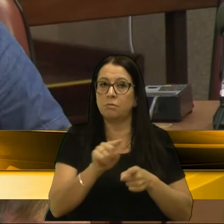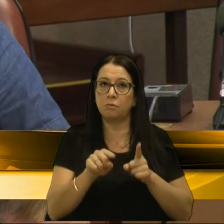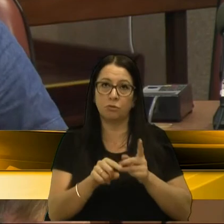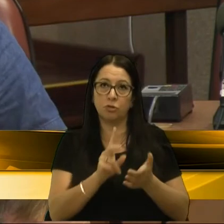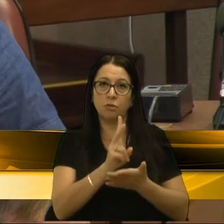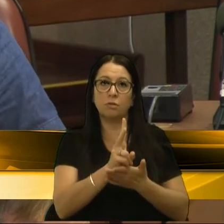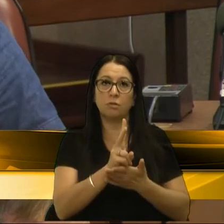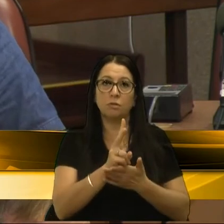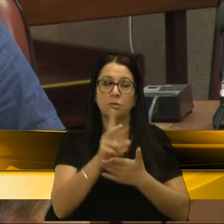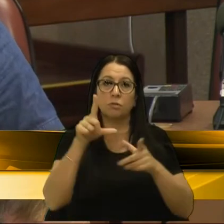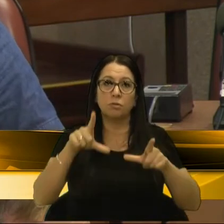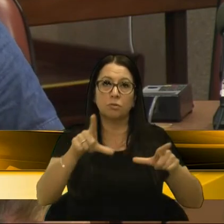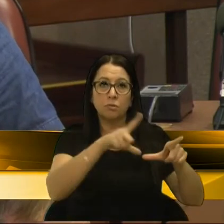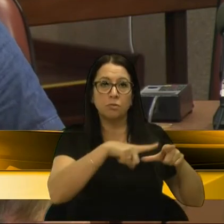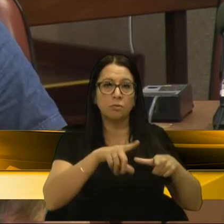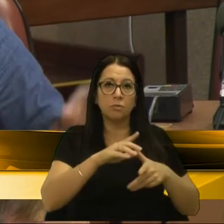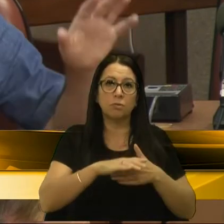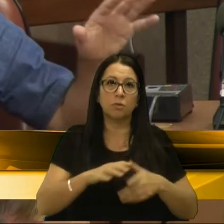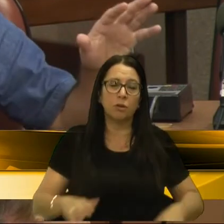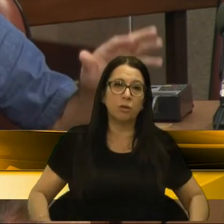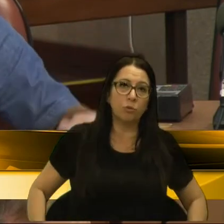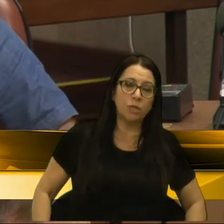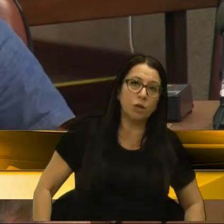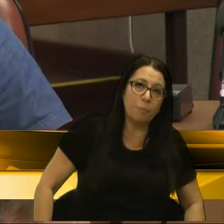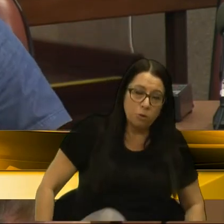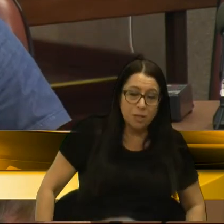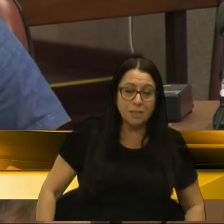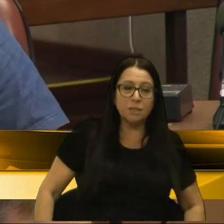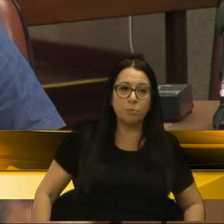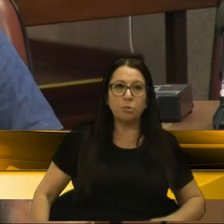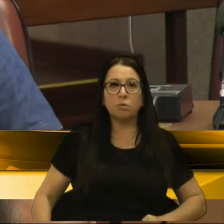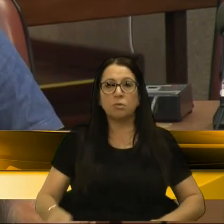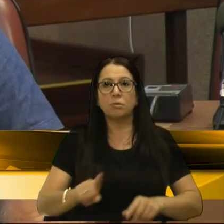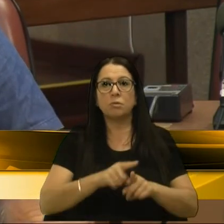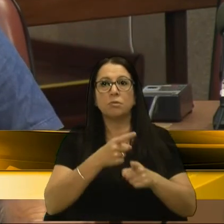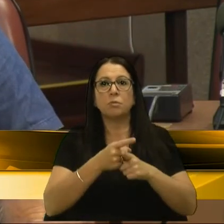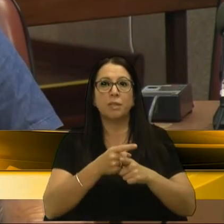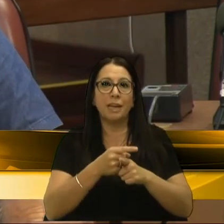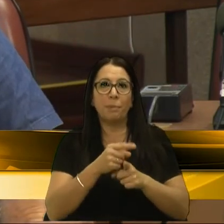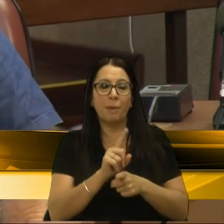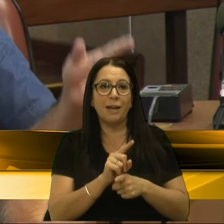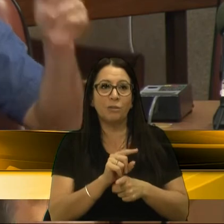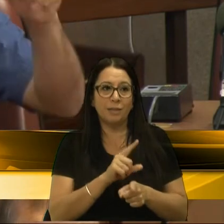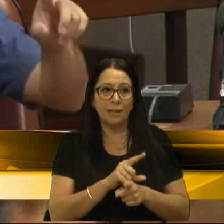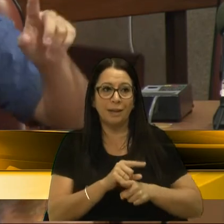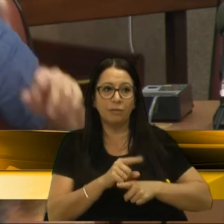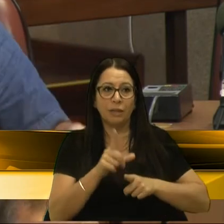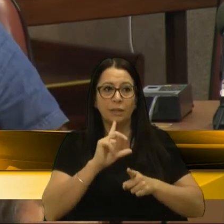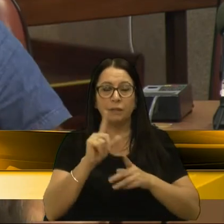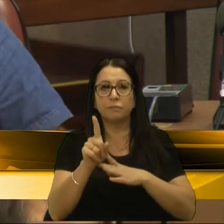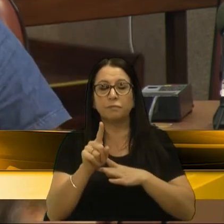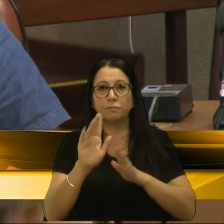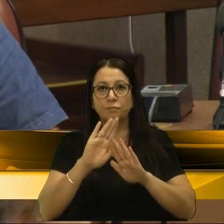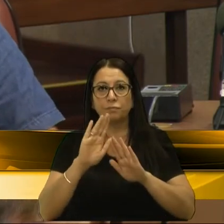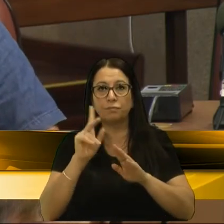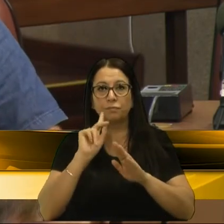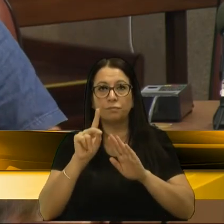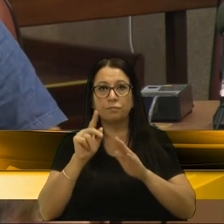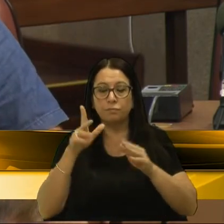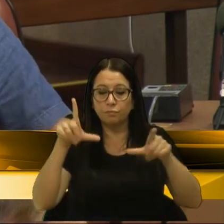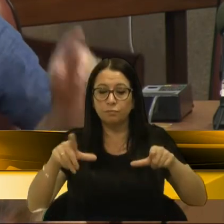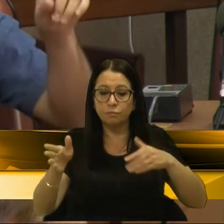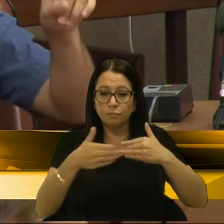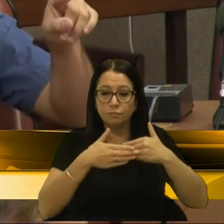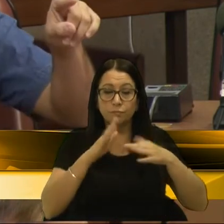dois batalhões da Brigada Militar. Um, o batalhão 12º BPM, e um outro que foi fechado, uma escola importante da nossa